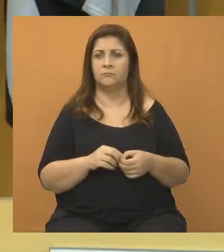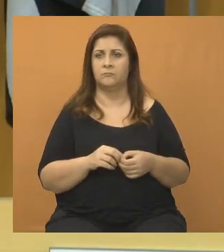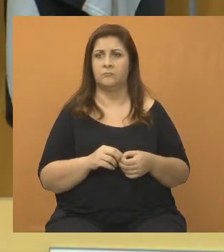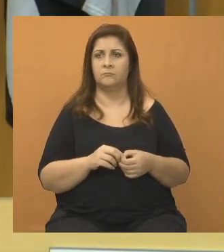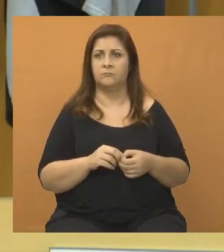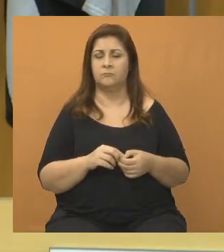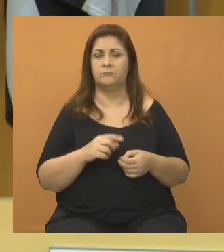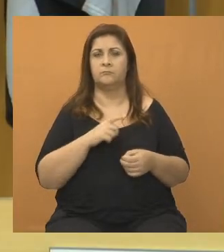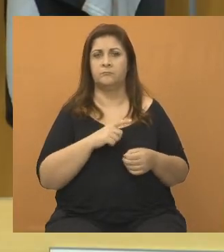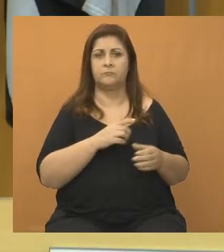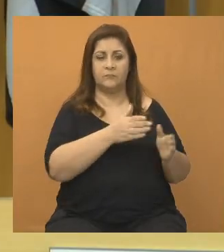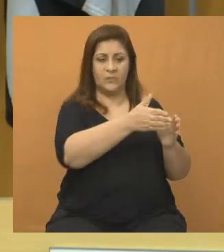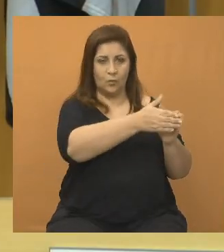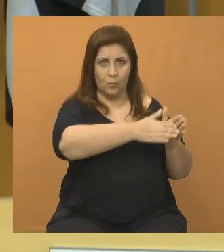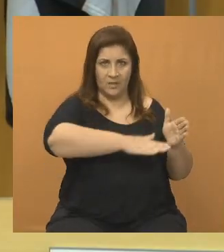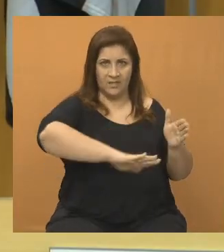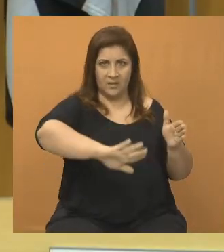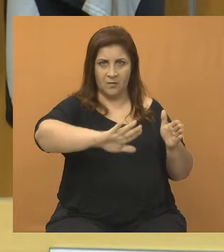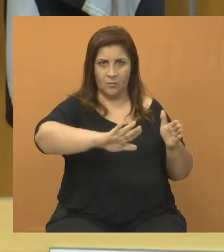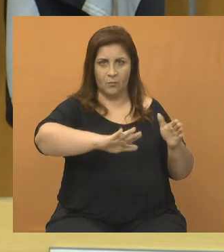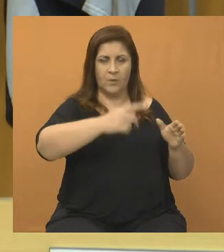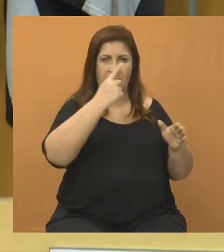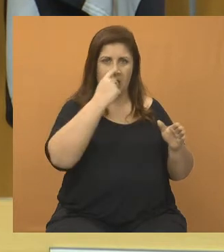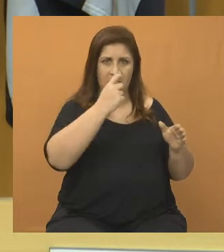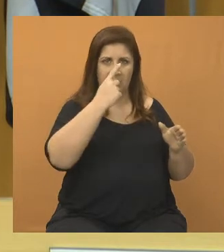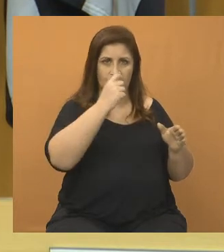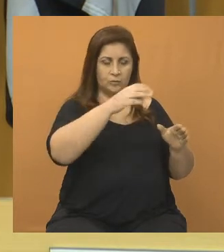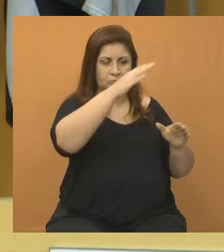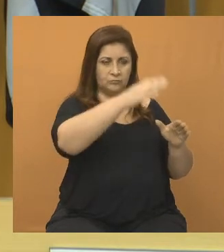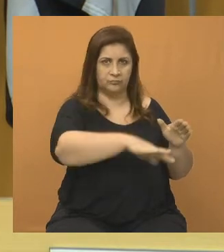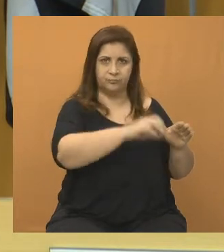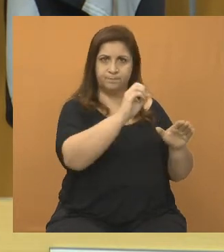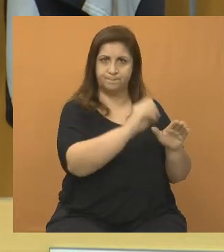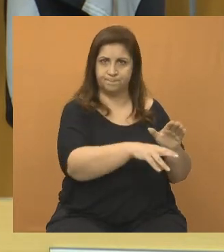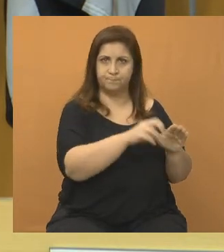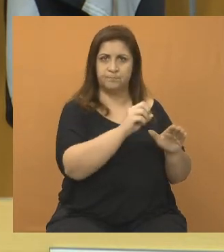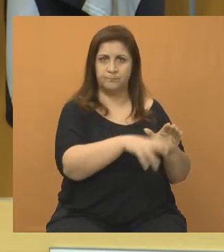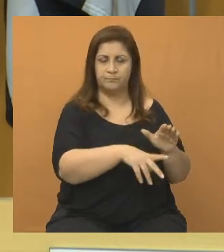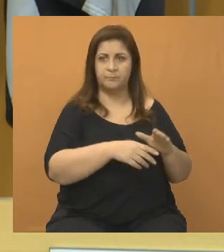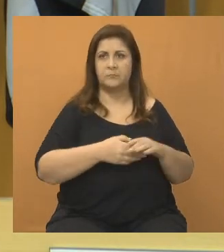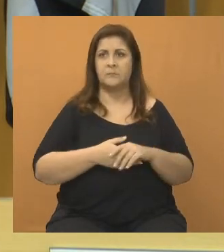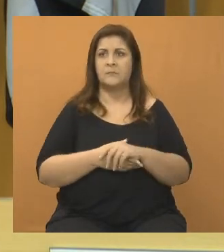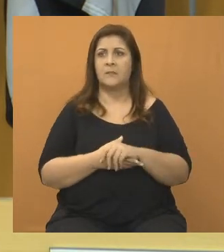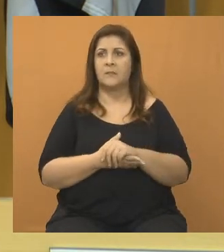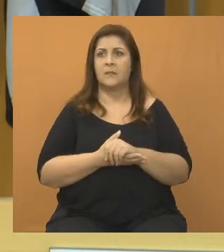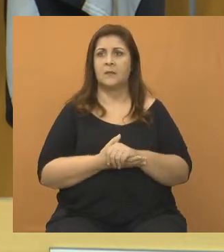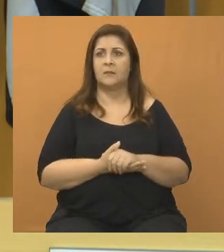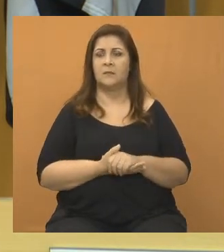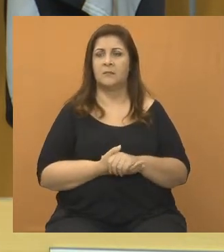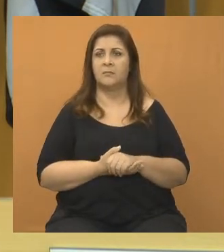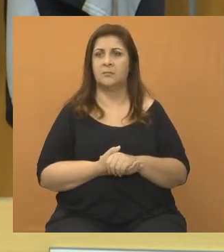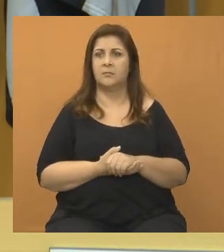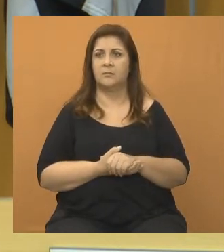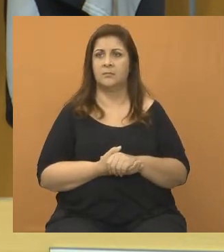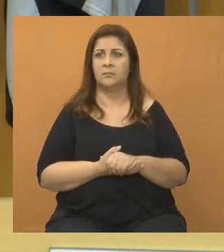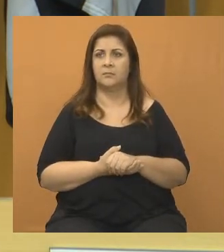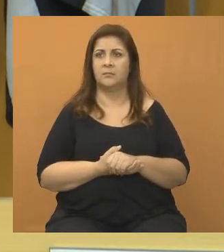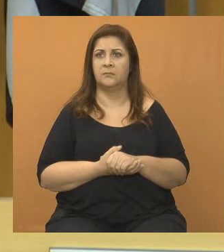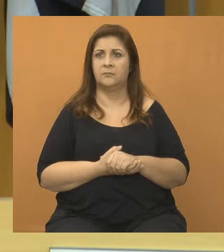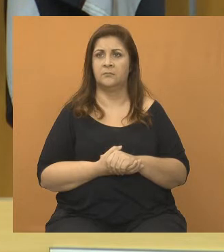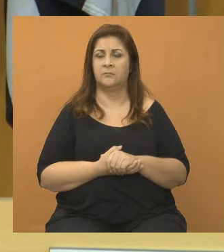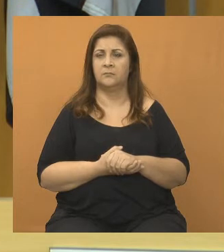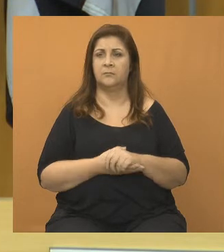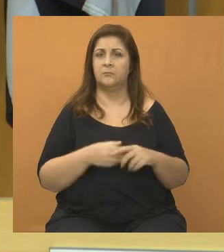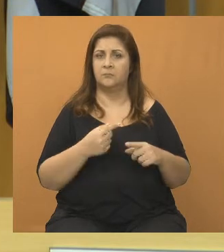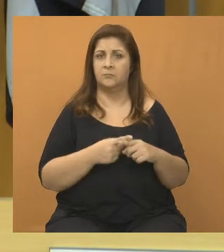do aterro sanitário, né? Jacareí hoje tem um aterro sanitário que é referência para o país, né, de tamanho e